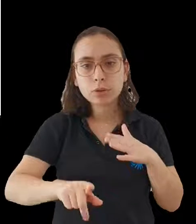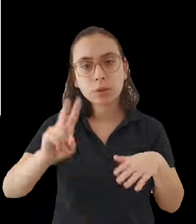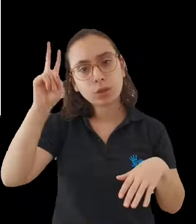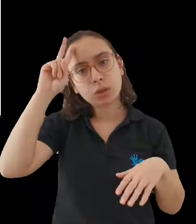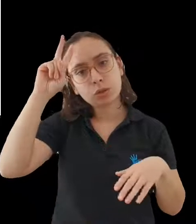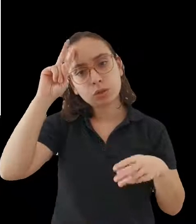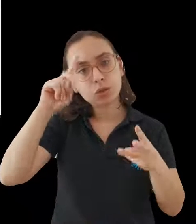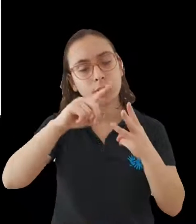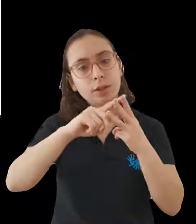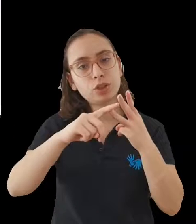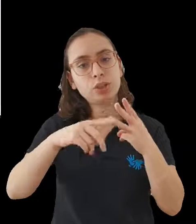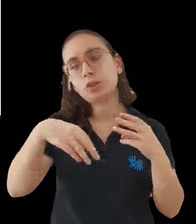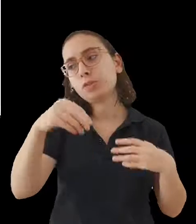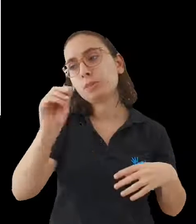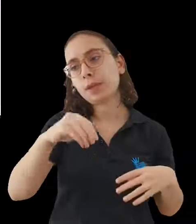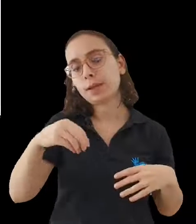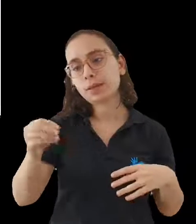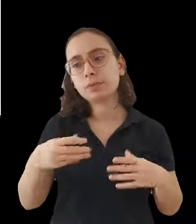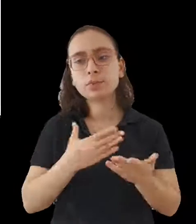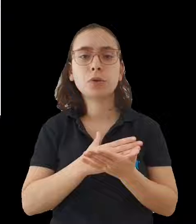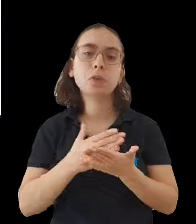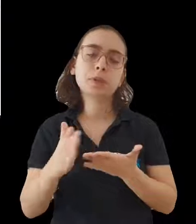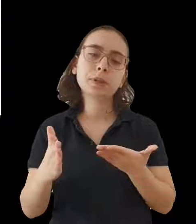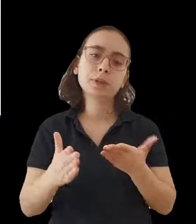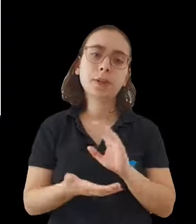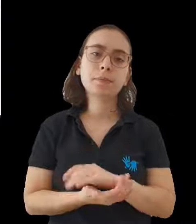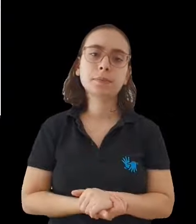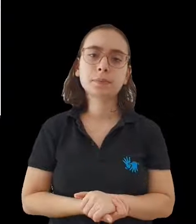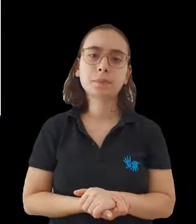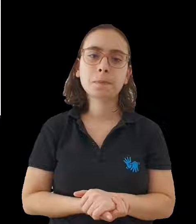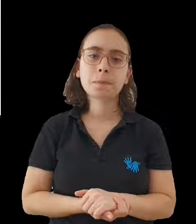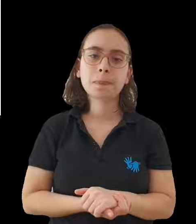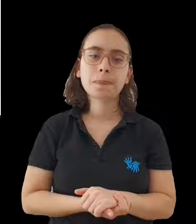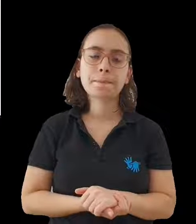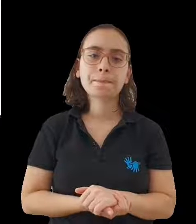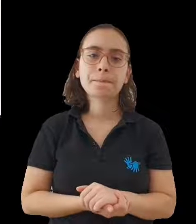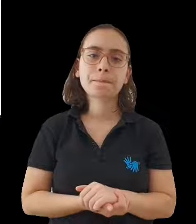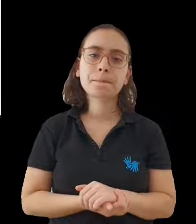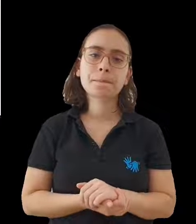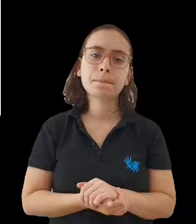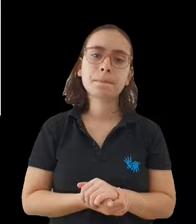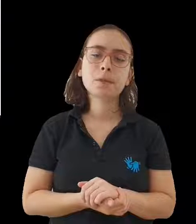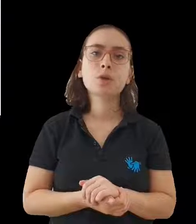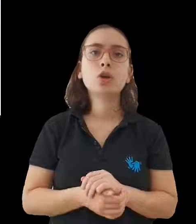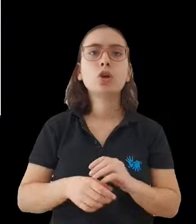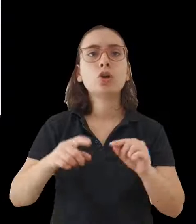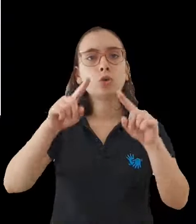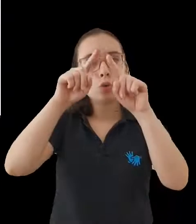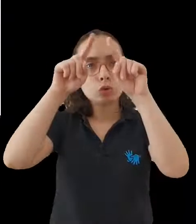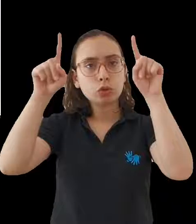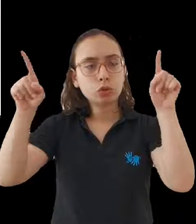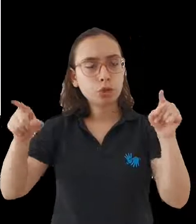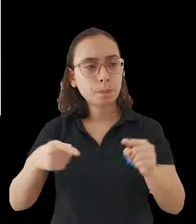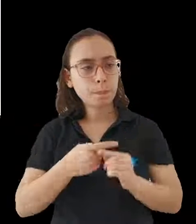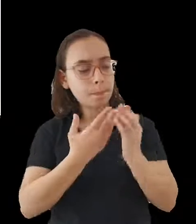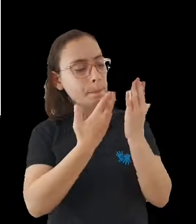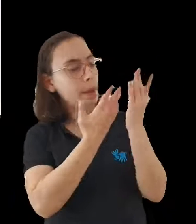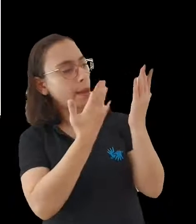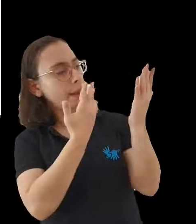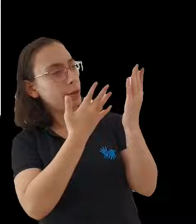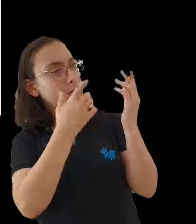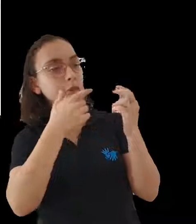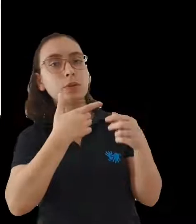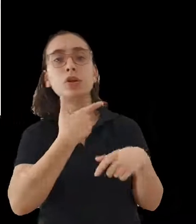Penas. Então, vamos começar com o roteiro O Espelho da Princesa. Ó, a gente fez